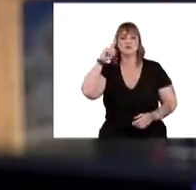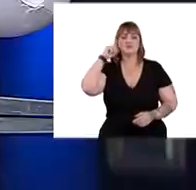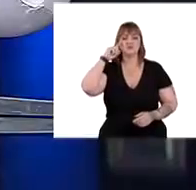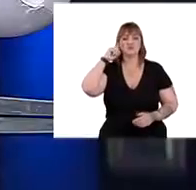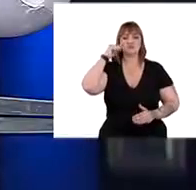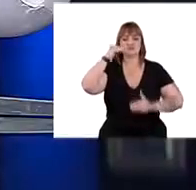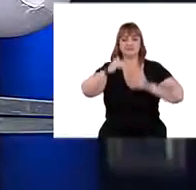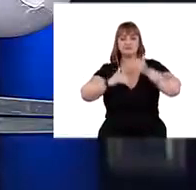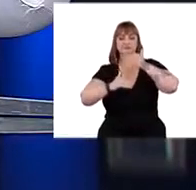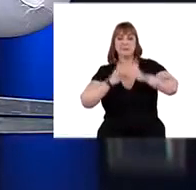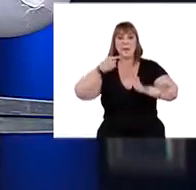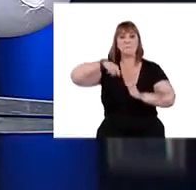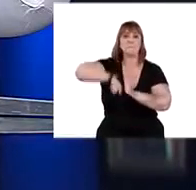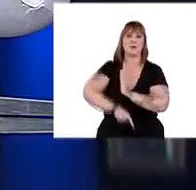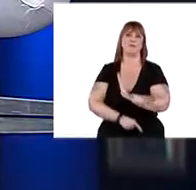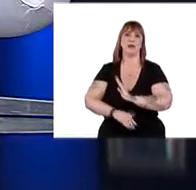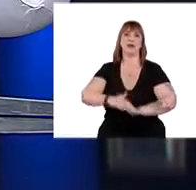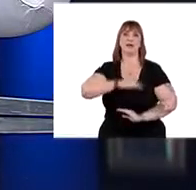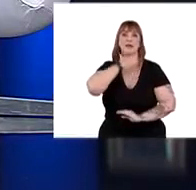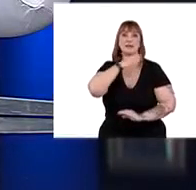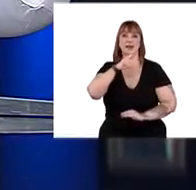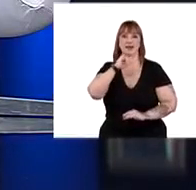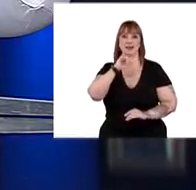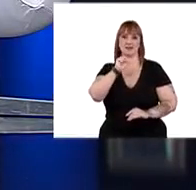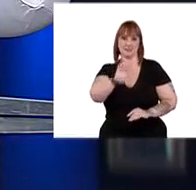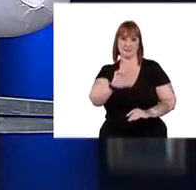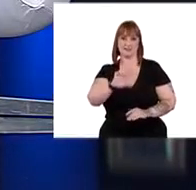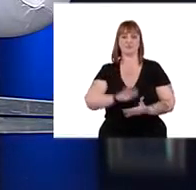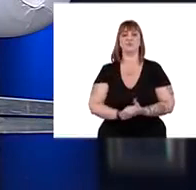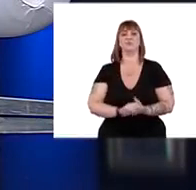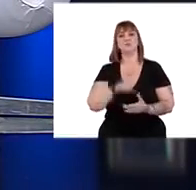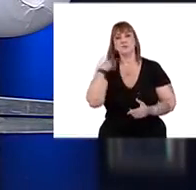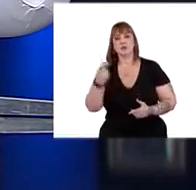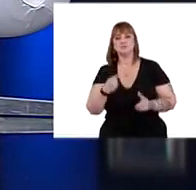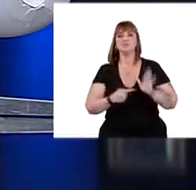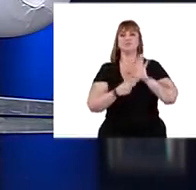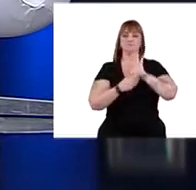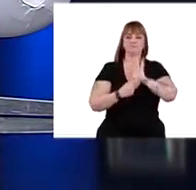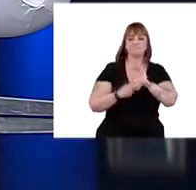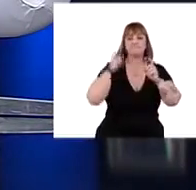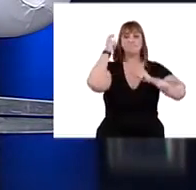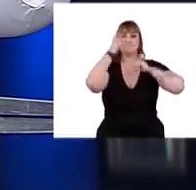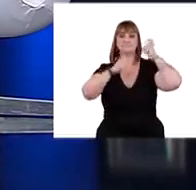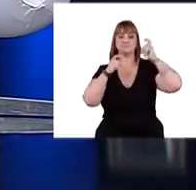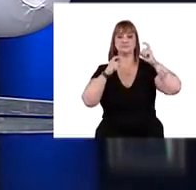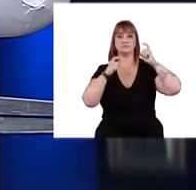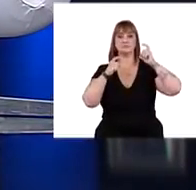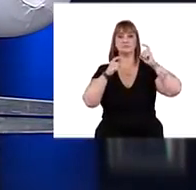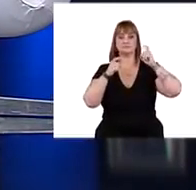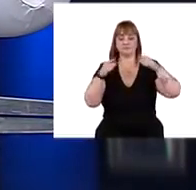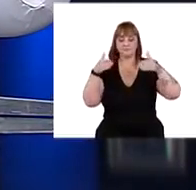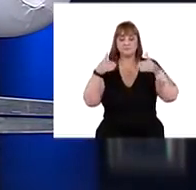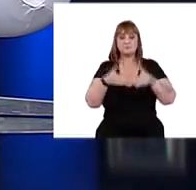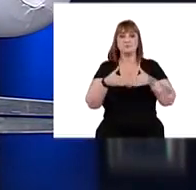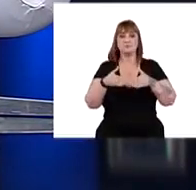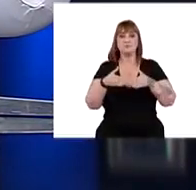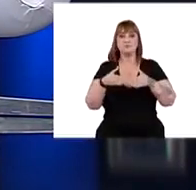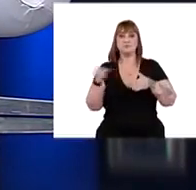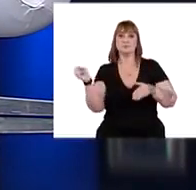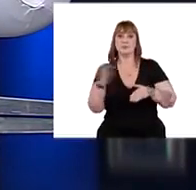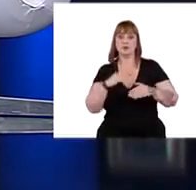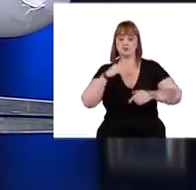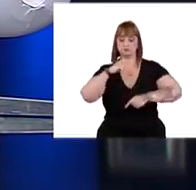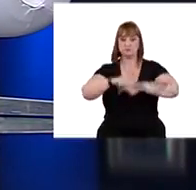um aprofundamento da crise. Então, nós trazemos aí a nossa preocupação também central, que é um modelo de